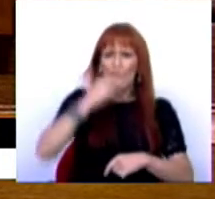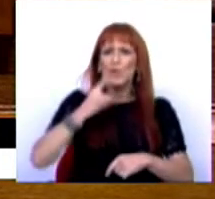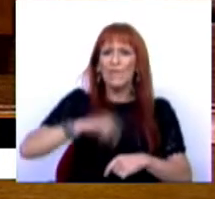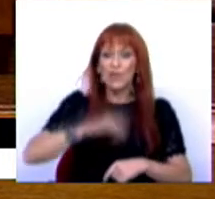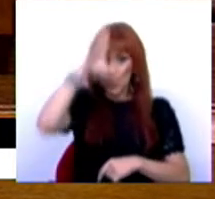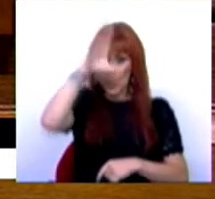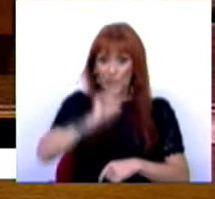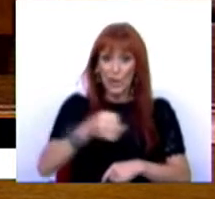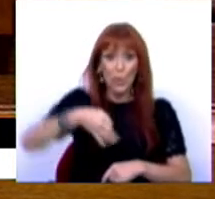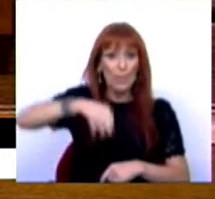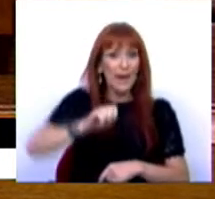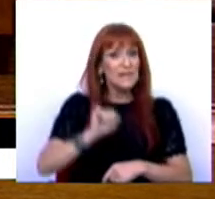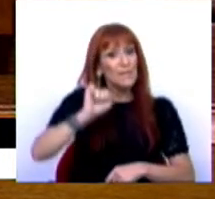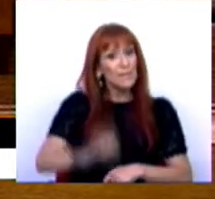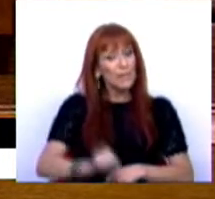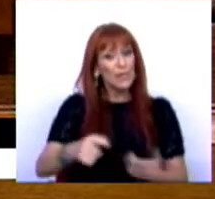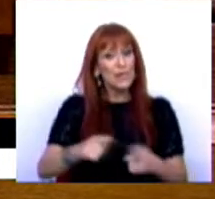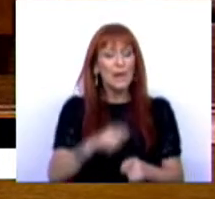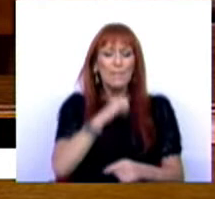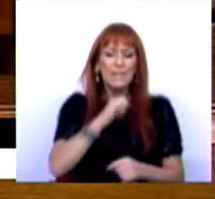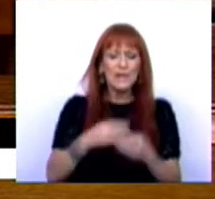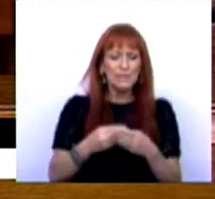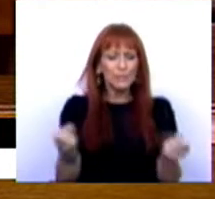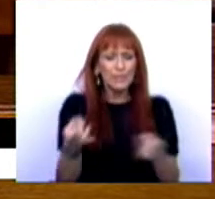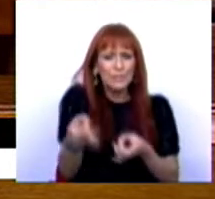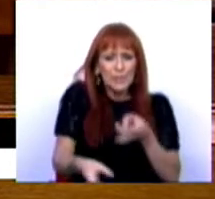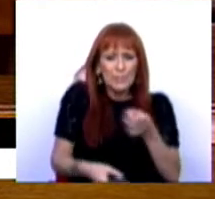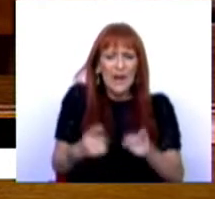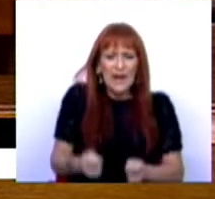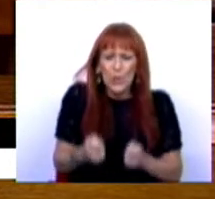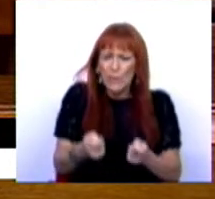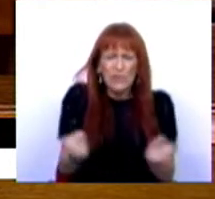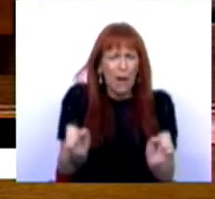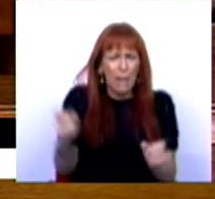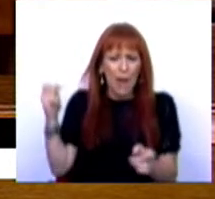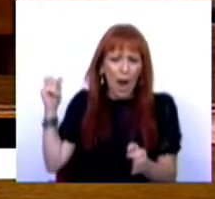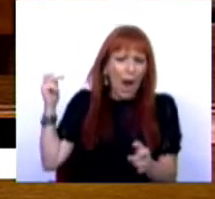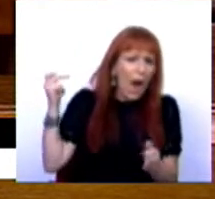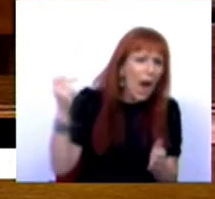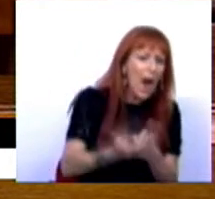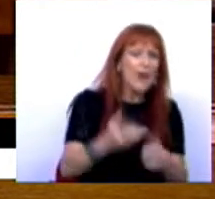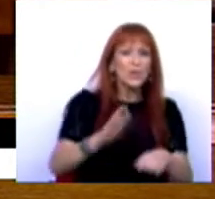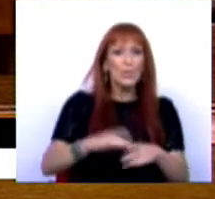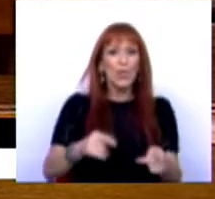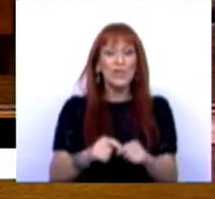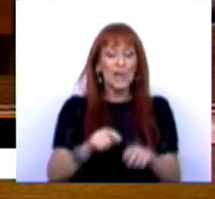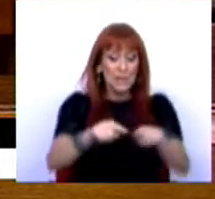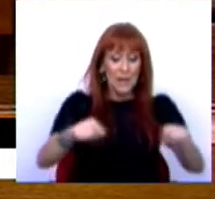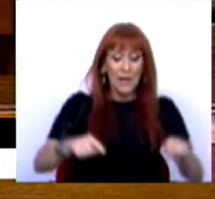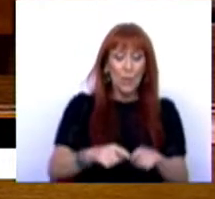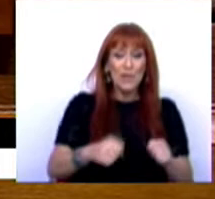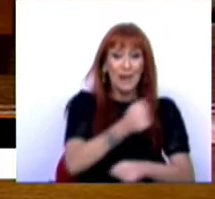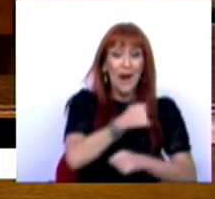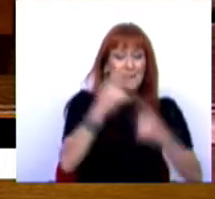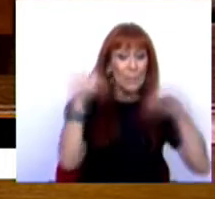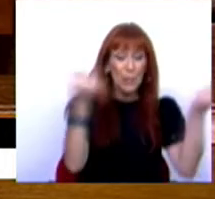foi a governação do Partido Socialista que permitiu ultrapassar um desinvestimento de décadas que resultou num parque de habitação pública